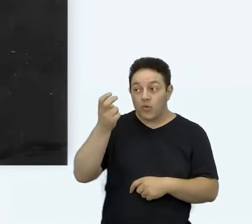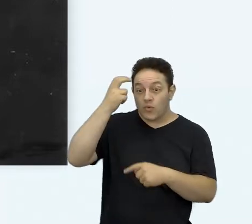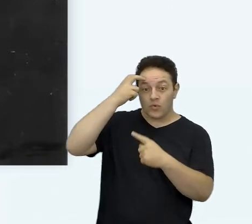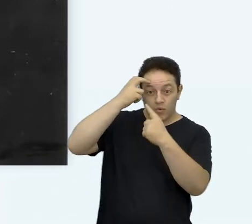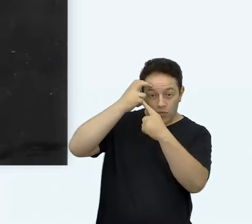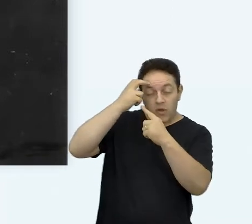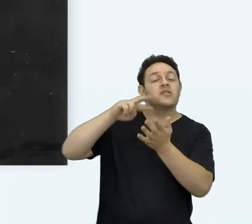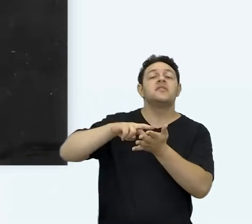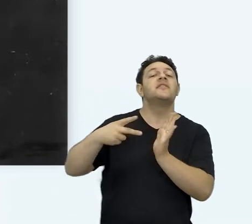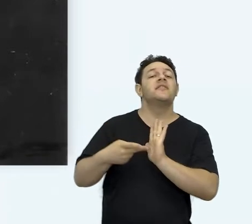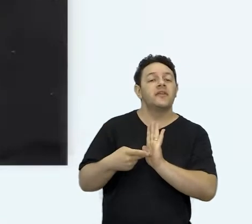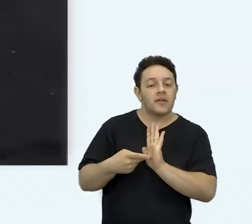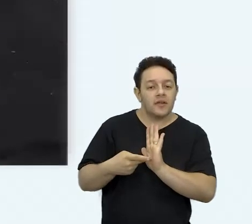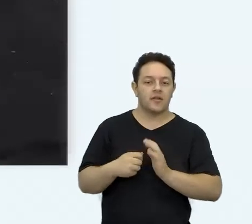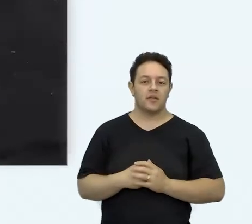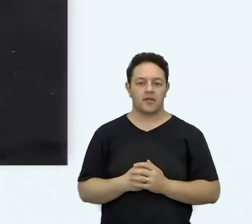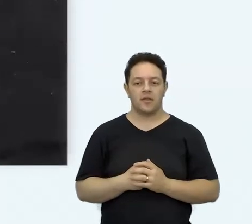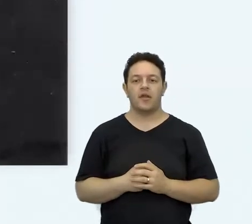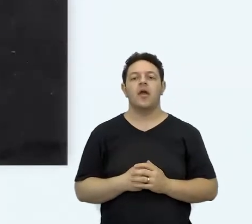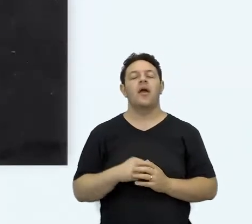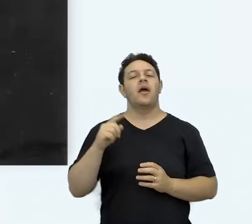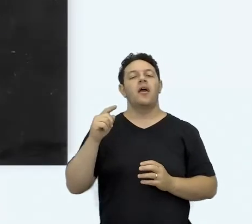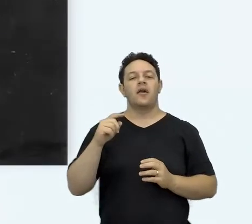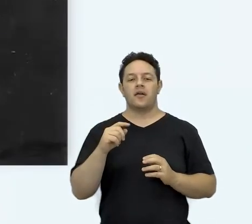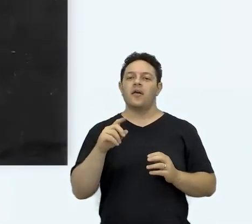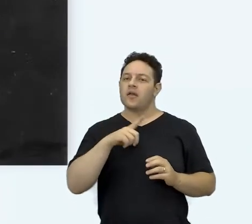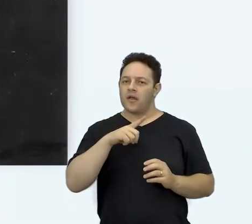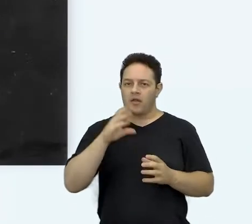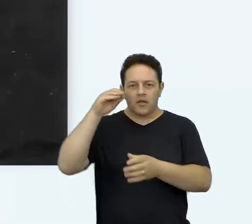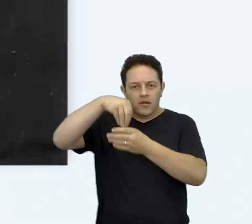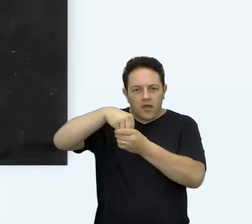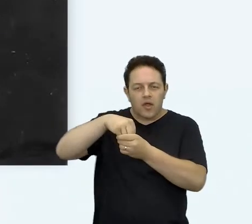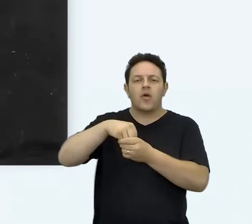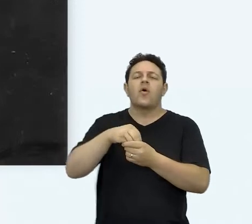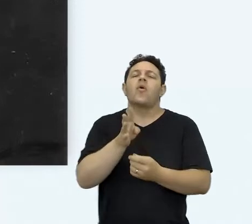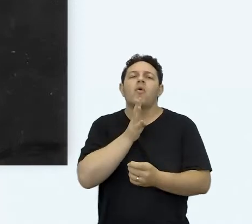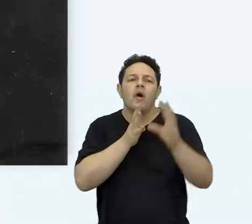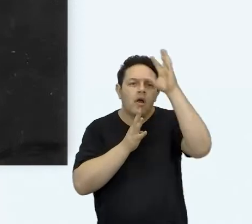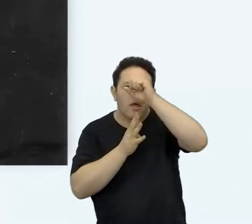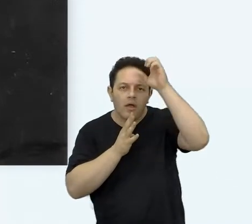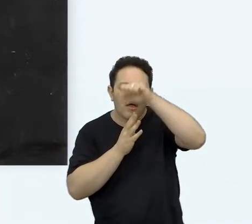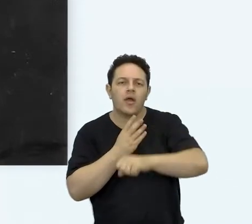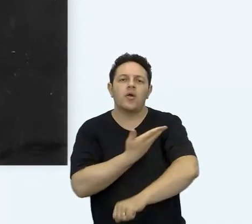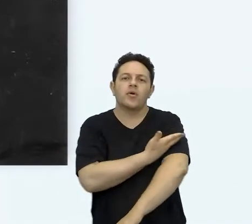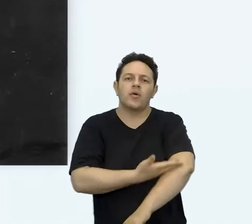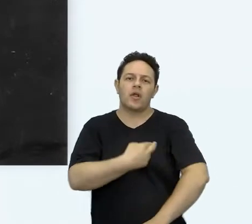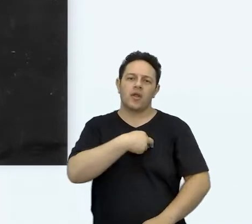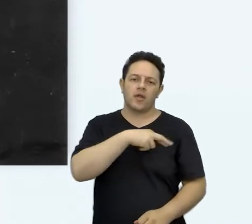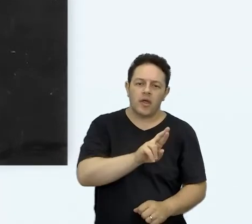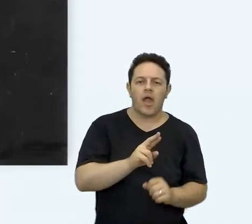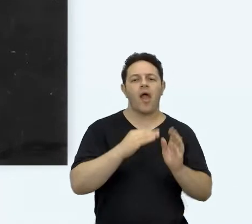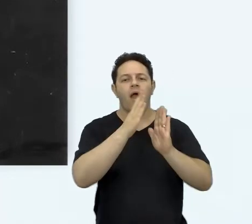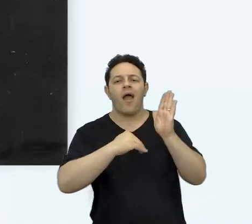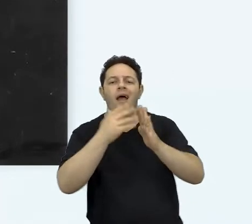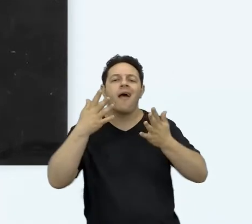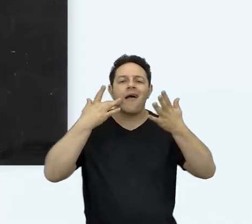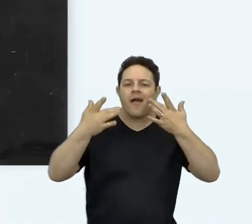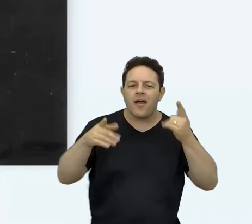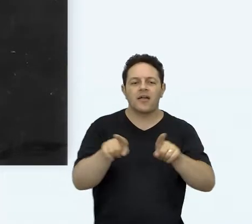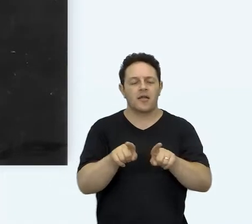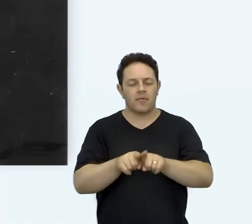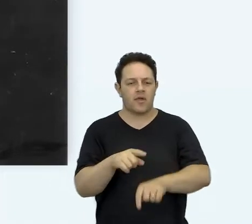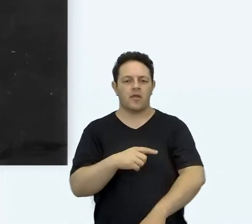quer dizer um todo complexo que inclui conhecimentos, crenças, arte, moral, leis, costumes ou qualquer